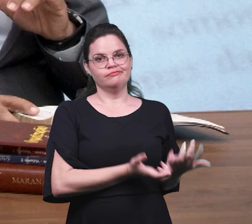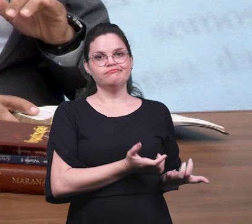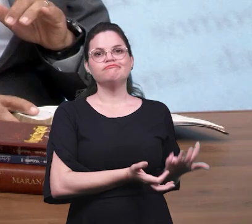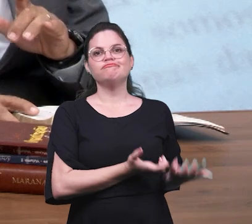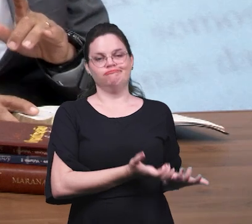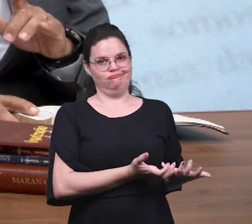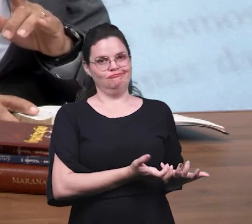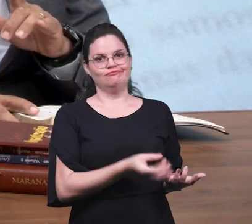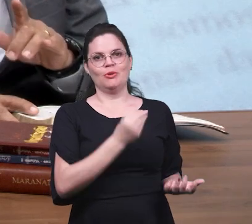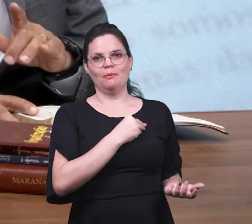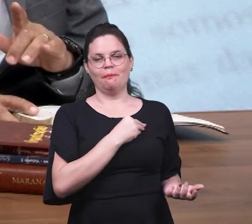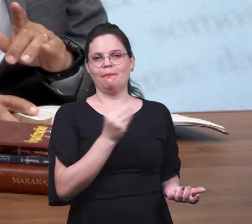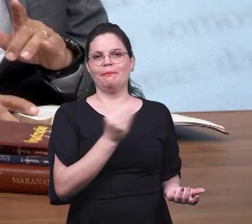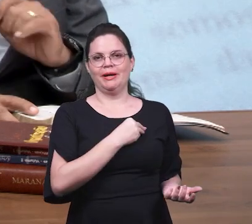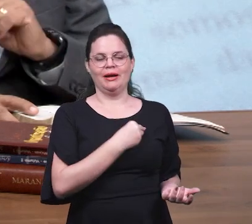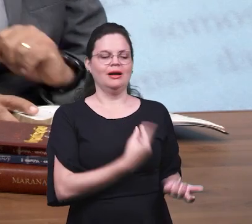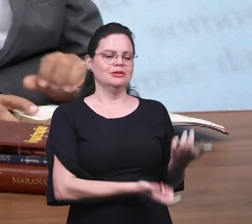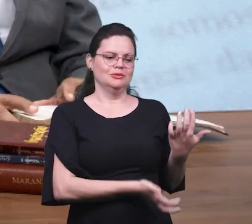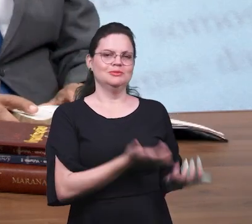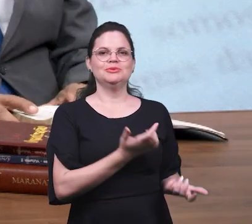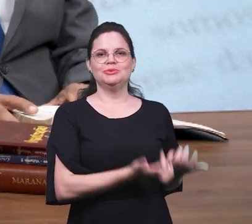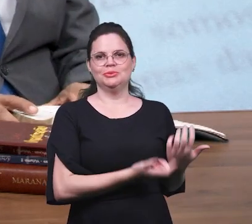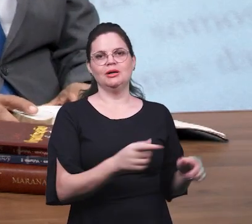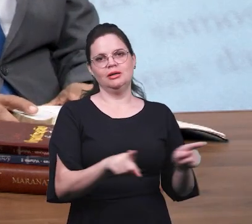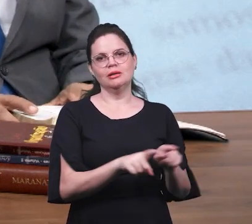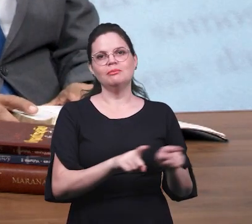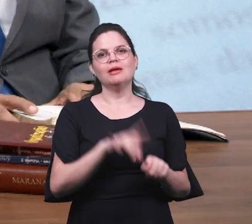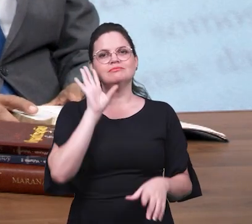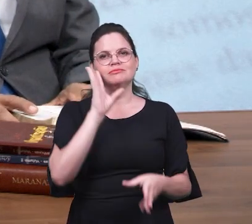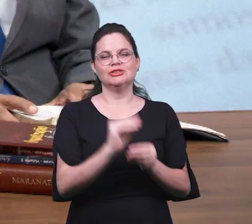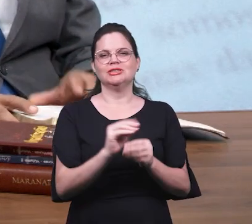a degradação do ambiente e da natureza.